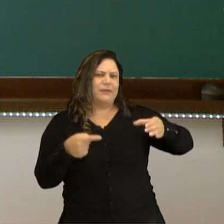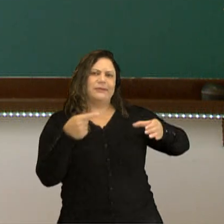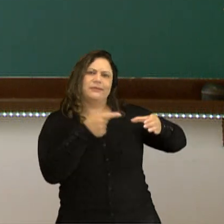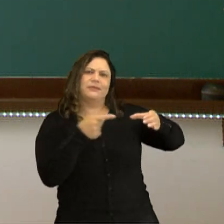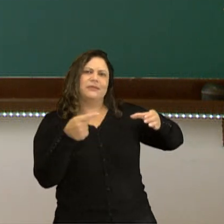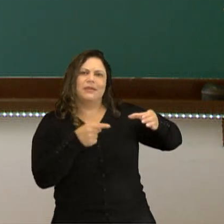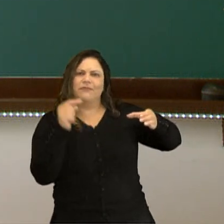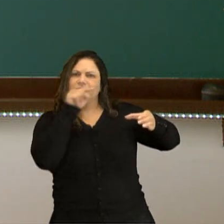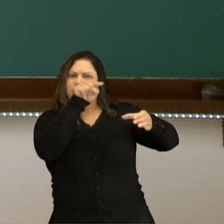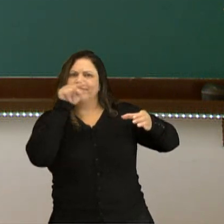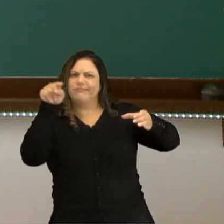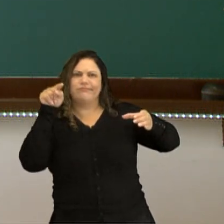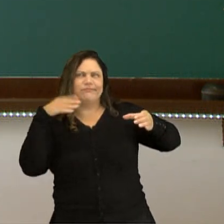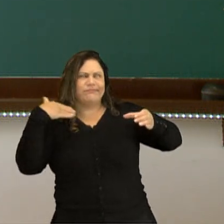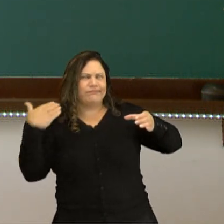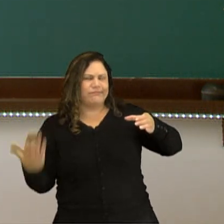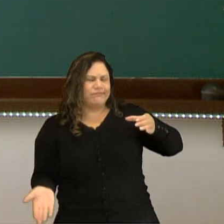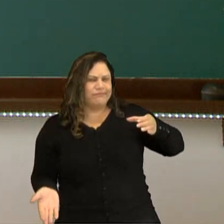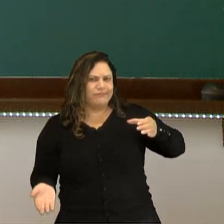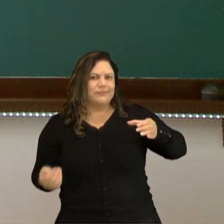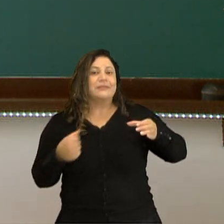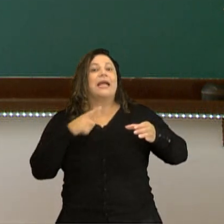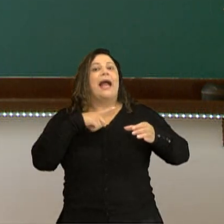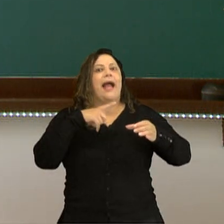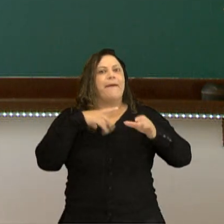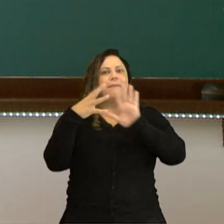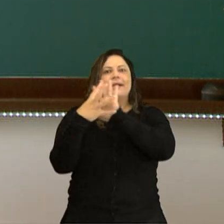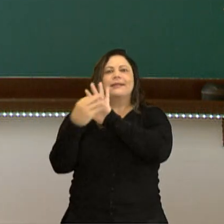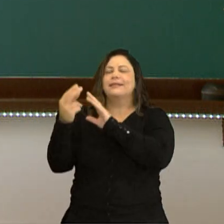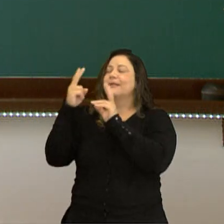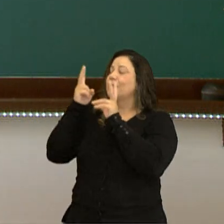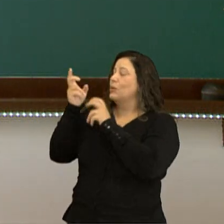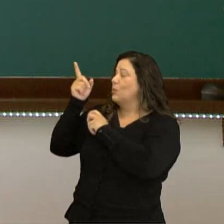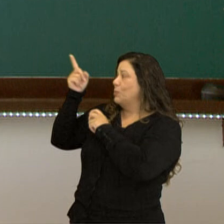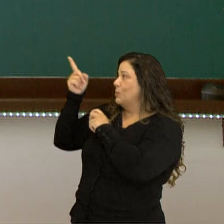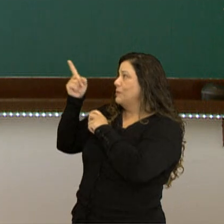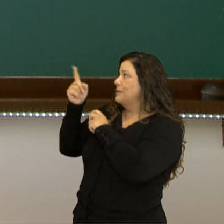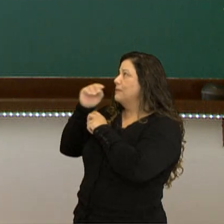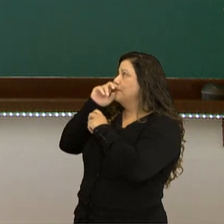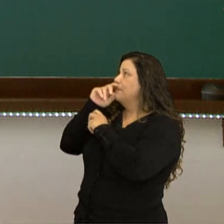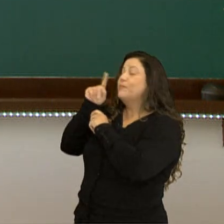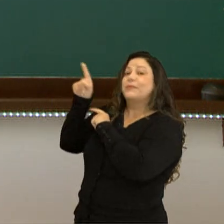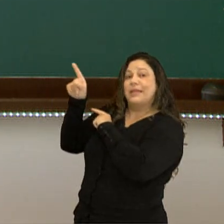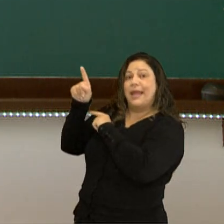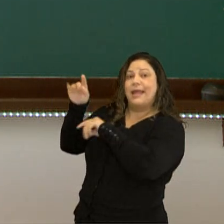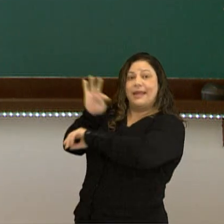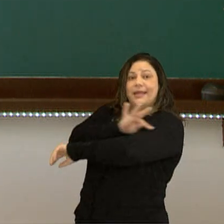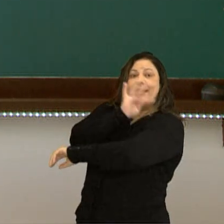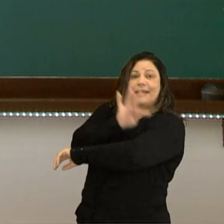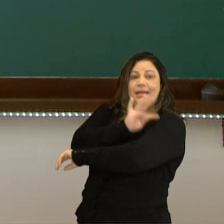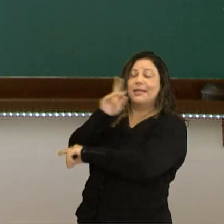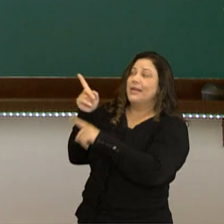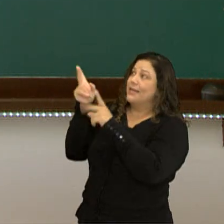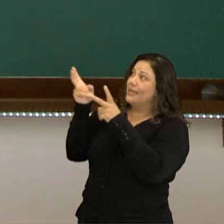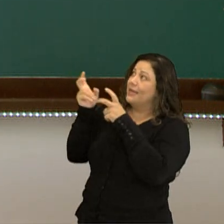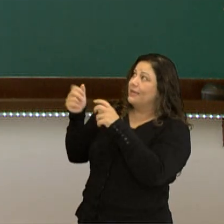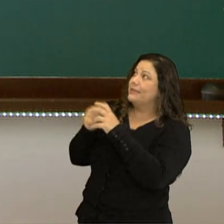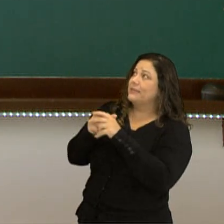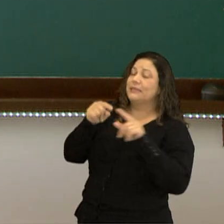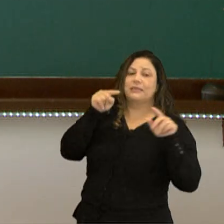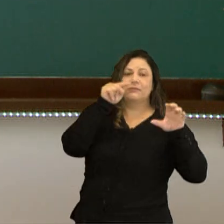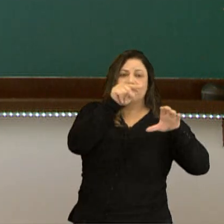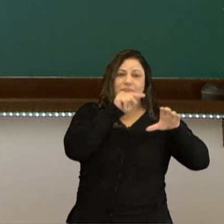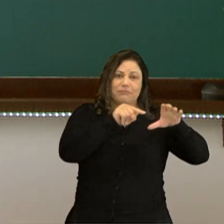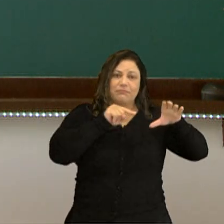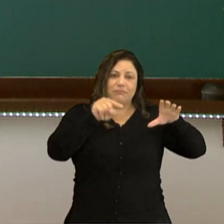os pontinhos? Tem o esboço, a técnica está aqui. Antes do artista pontilhar todo o